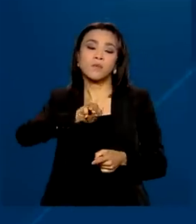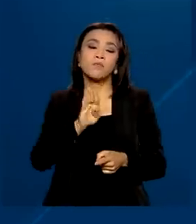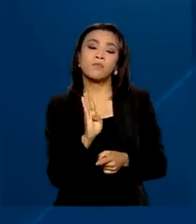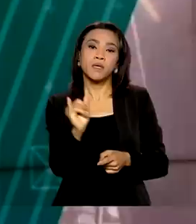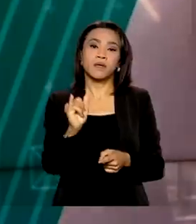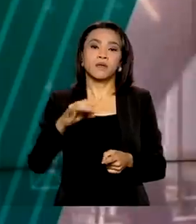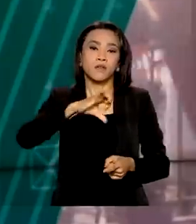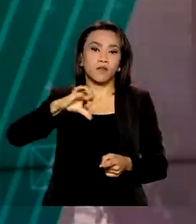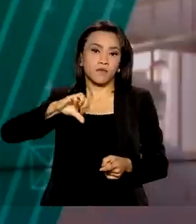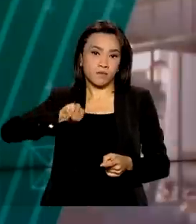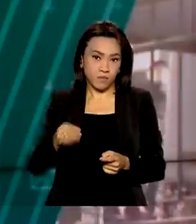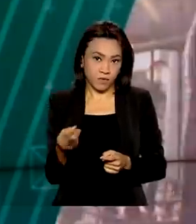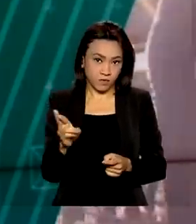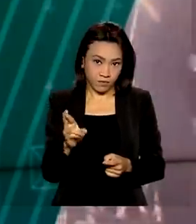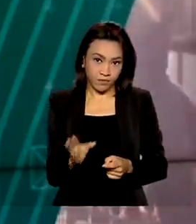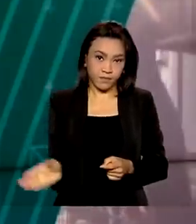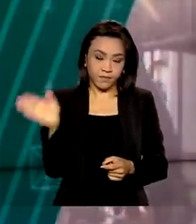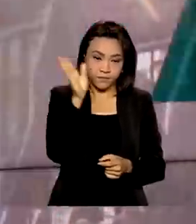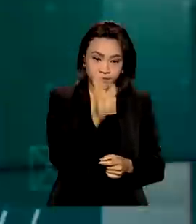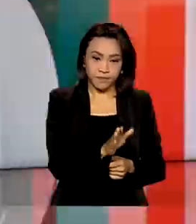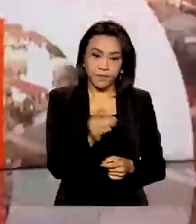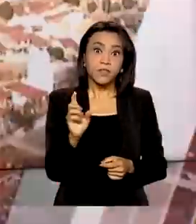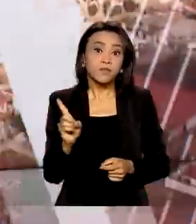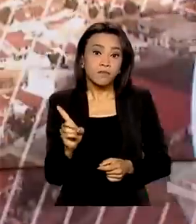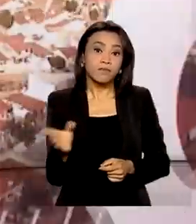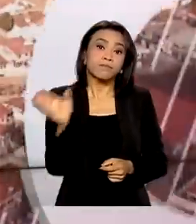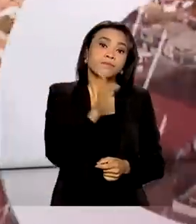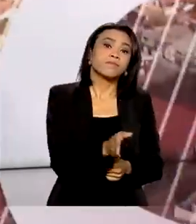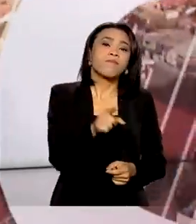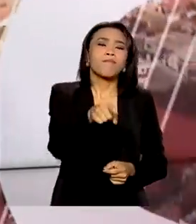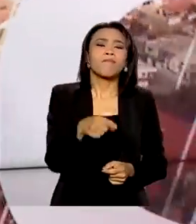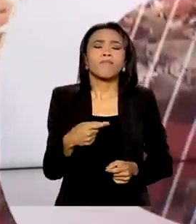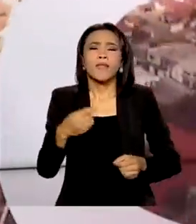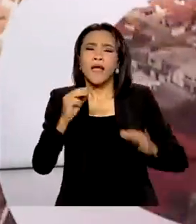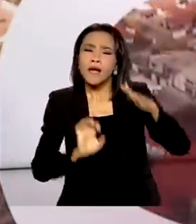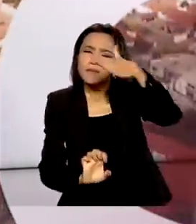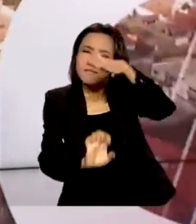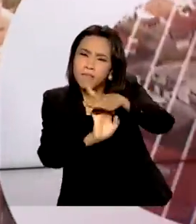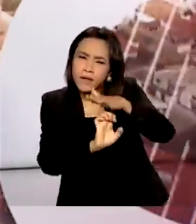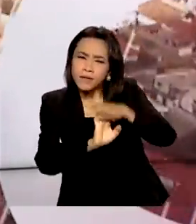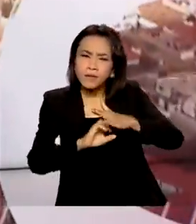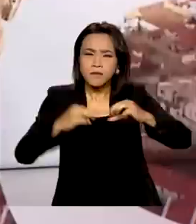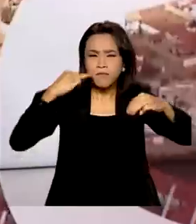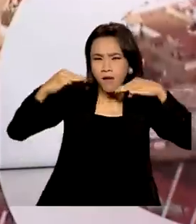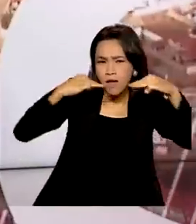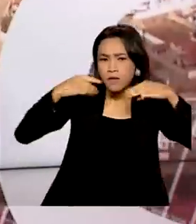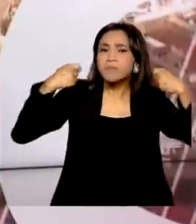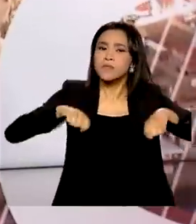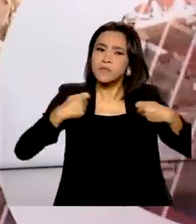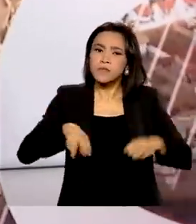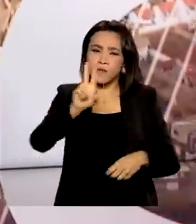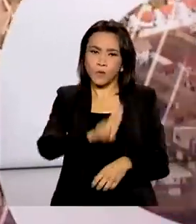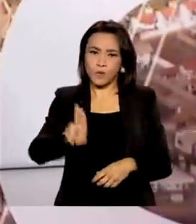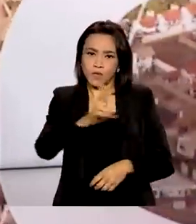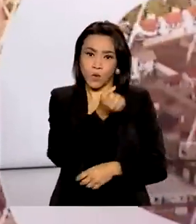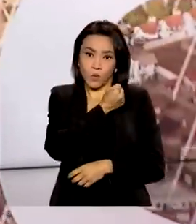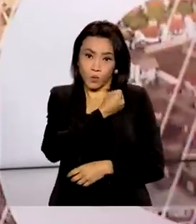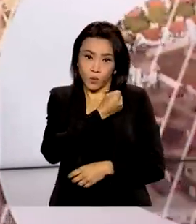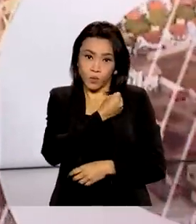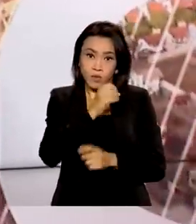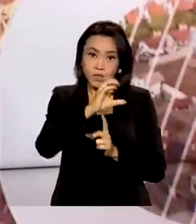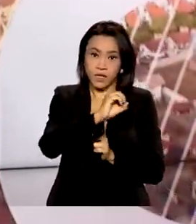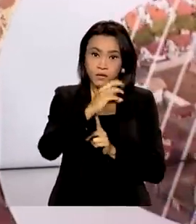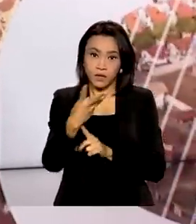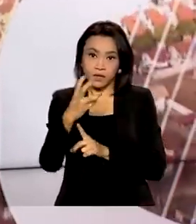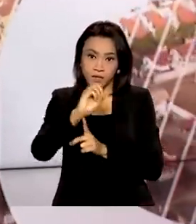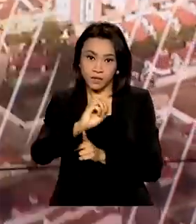dólares. A partir de agora, as empresas de telemarketing deverão usar o prefixo 0303 para fazer